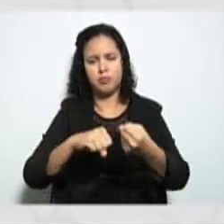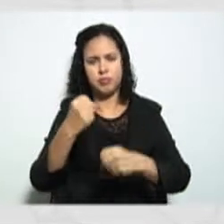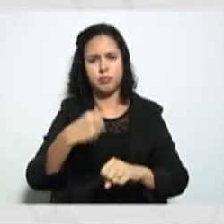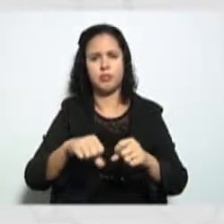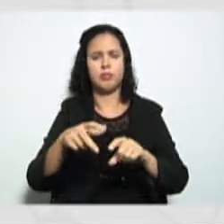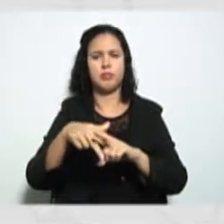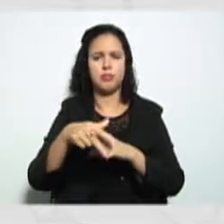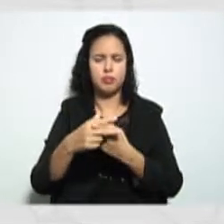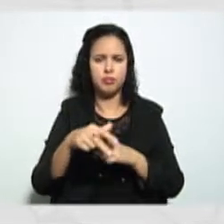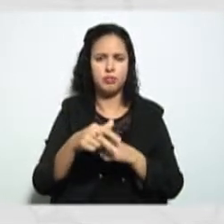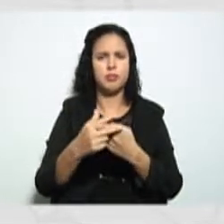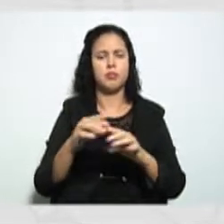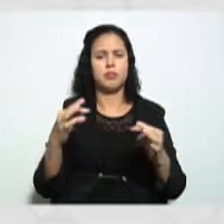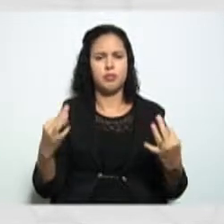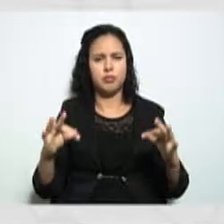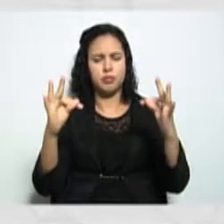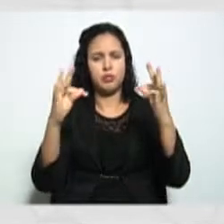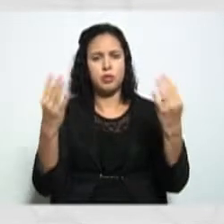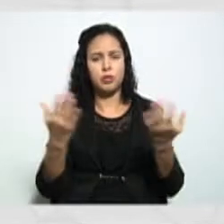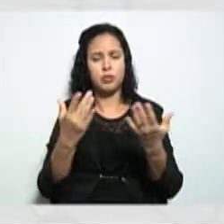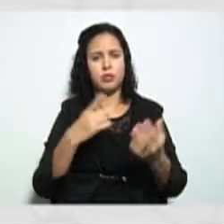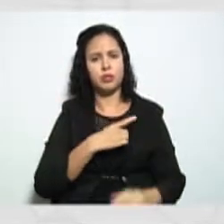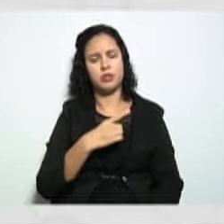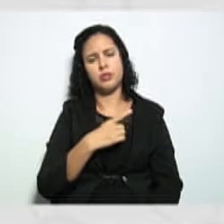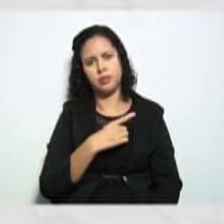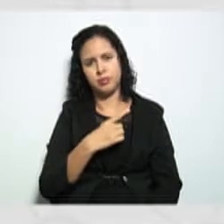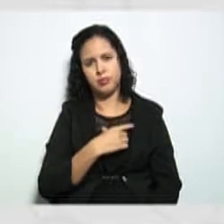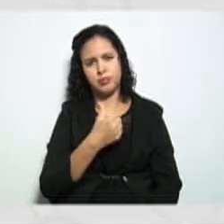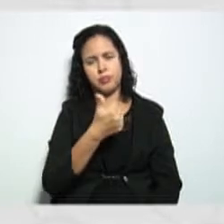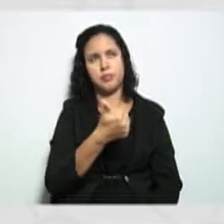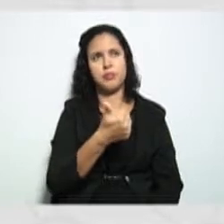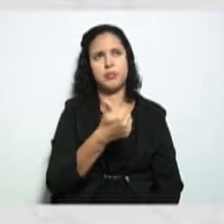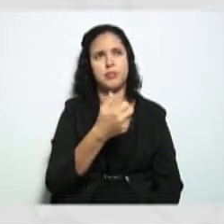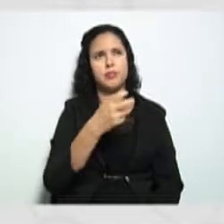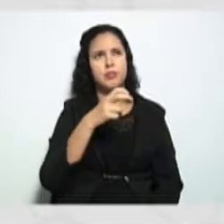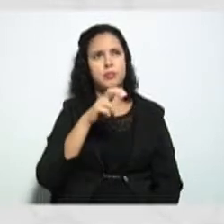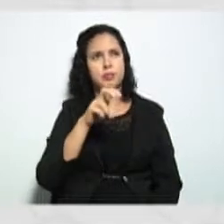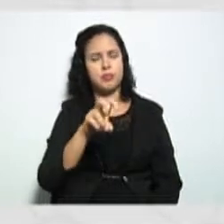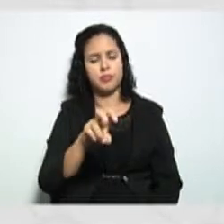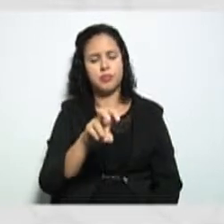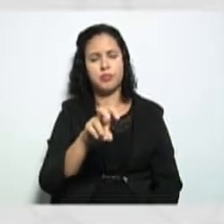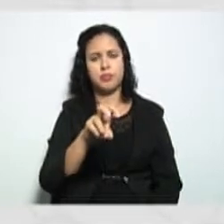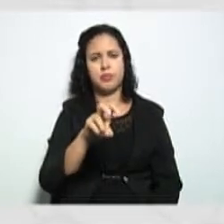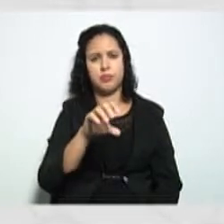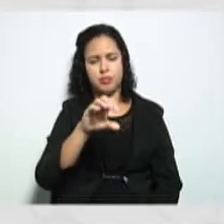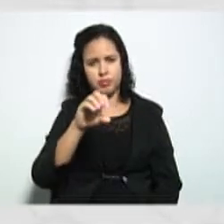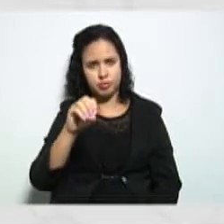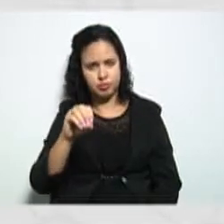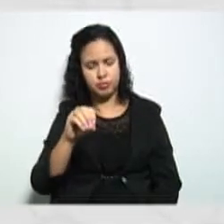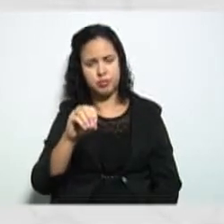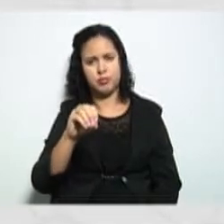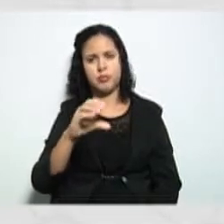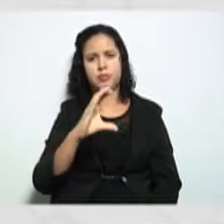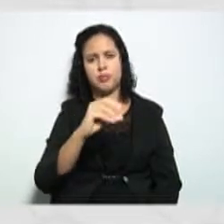existem 1.555 cooperativas agropecuárias no Brasil. Elas contam com